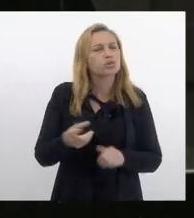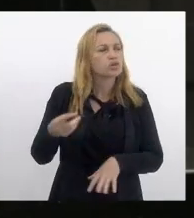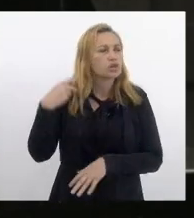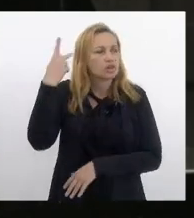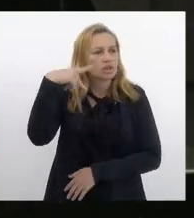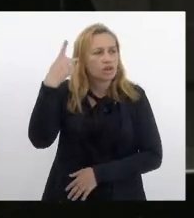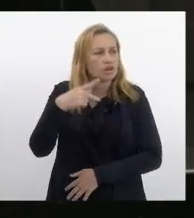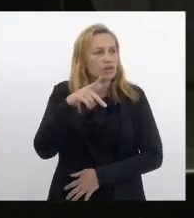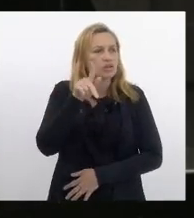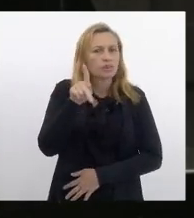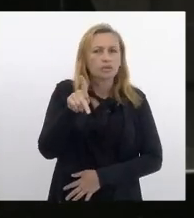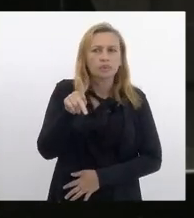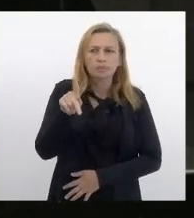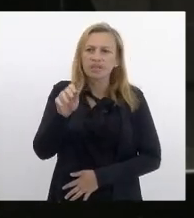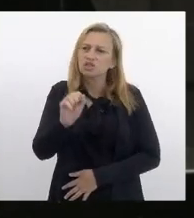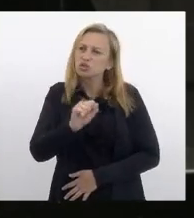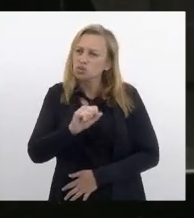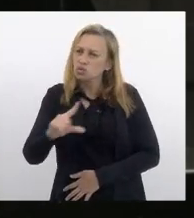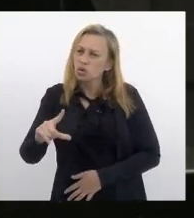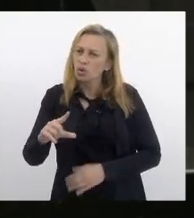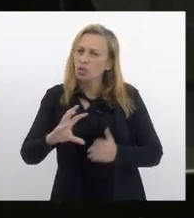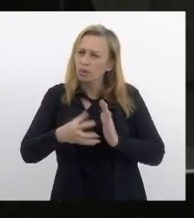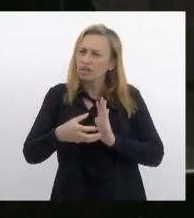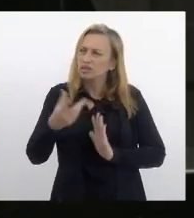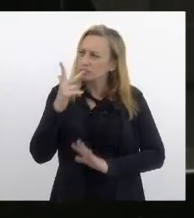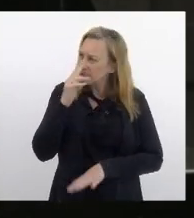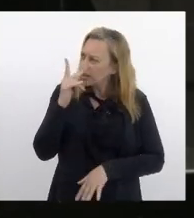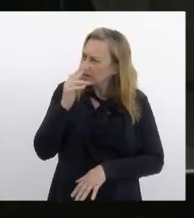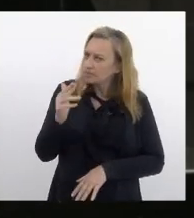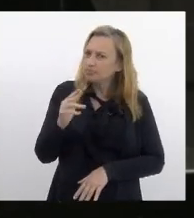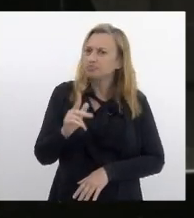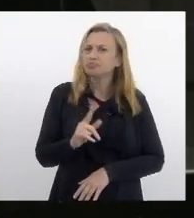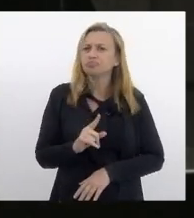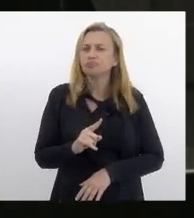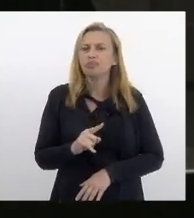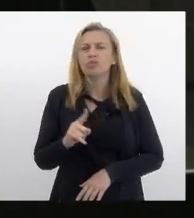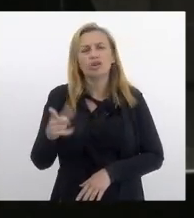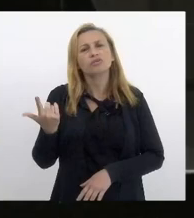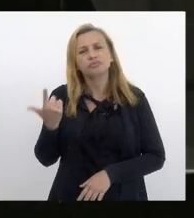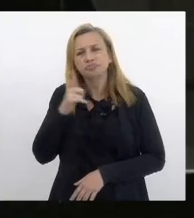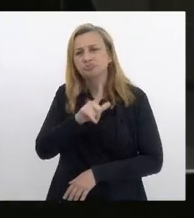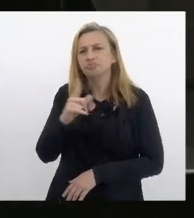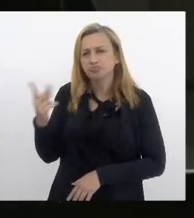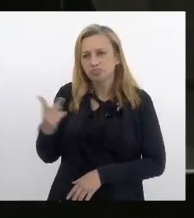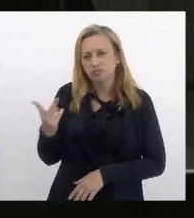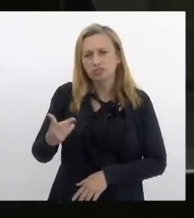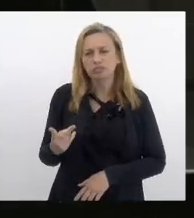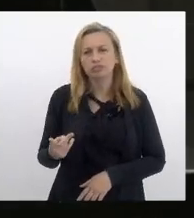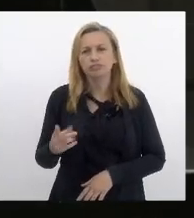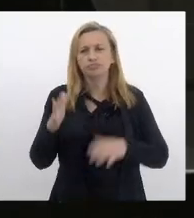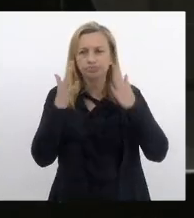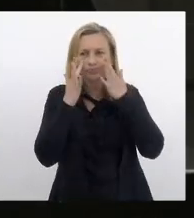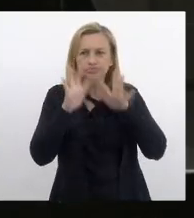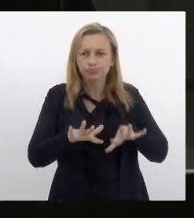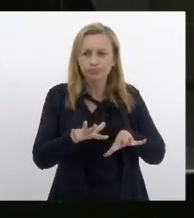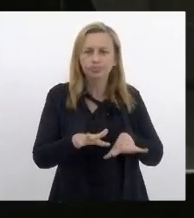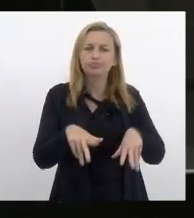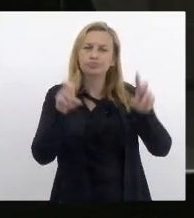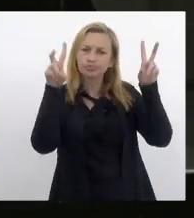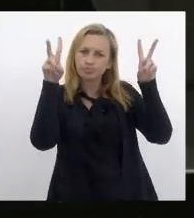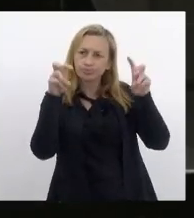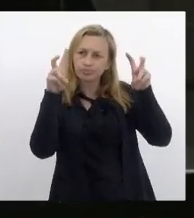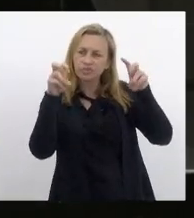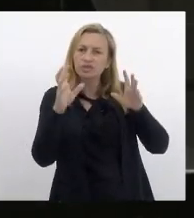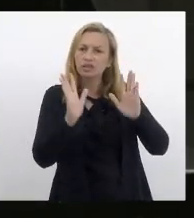do PSOL, me parece, né? É, pois é, e eles conseguiram, enfim, chamar atenção para o fato,